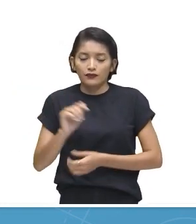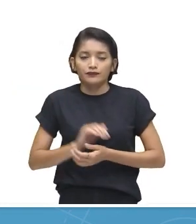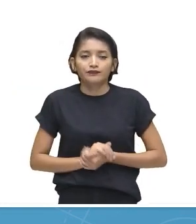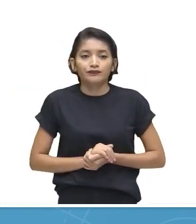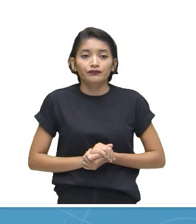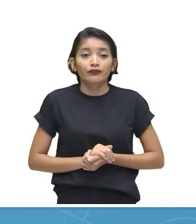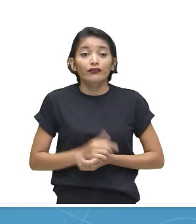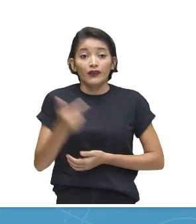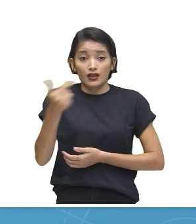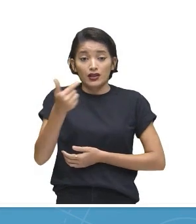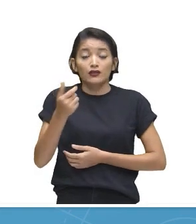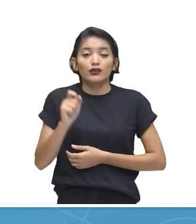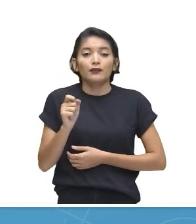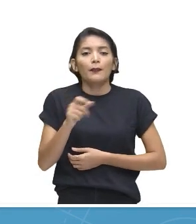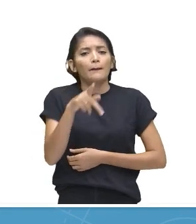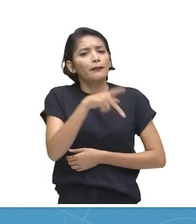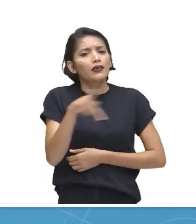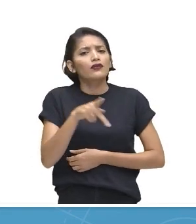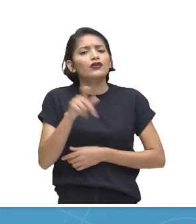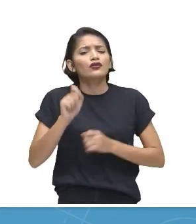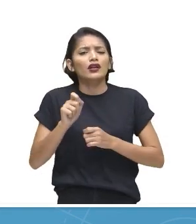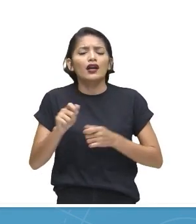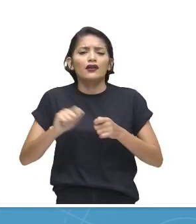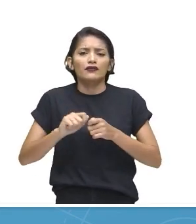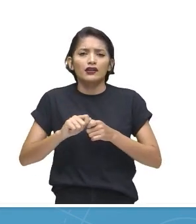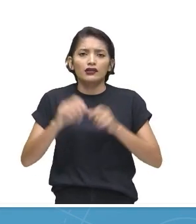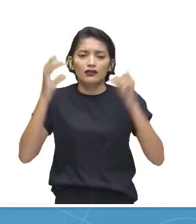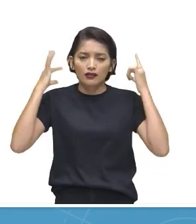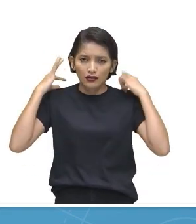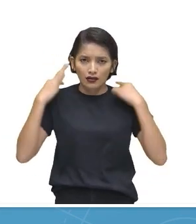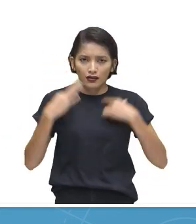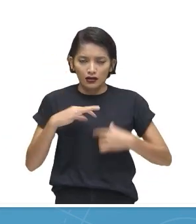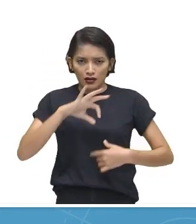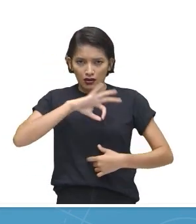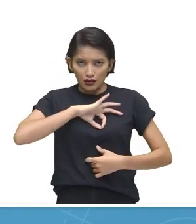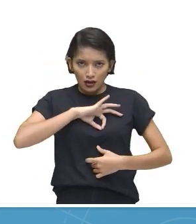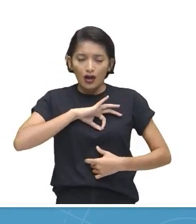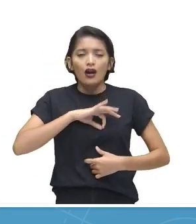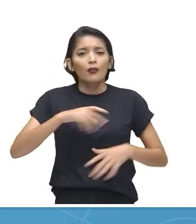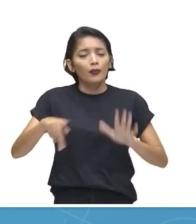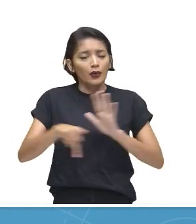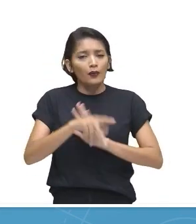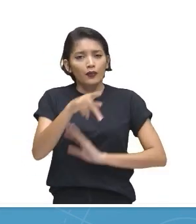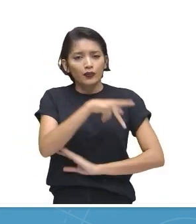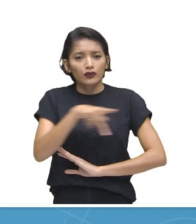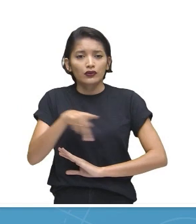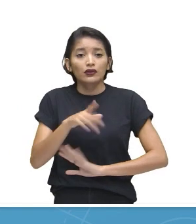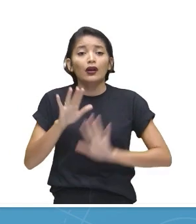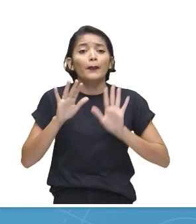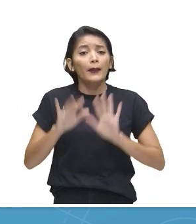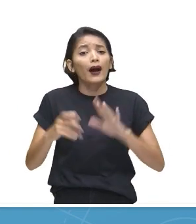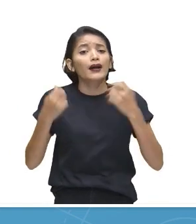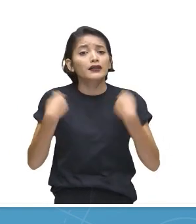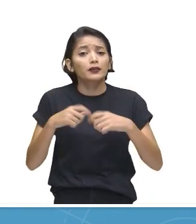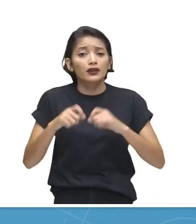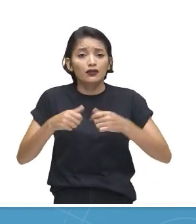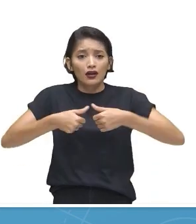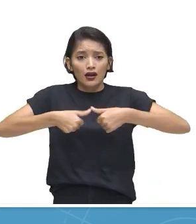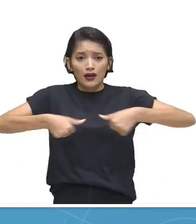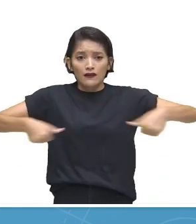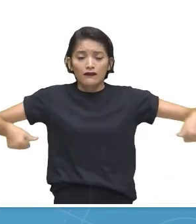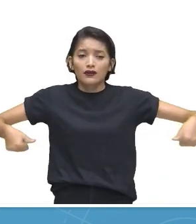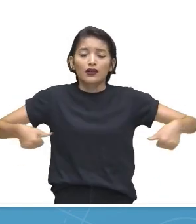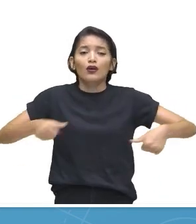2, uma professora quer fazer alças de medalhas para seus alunos. Para tanto, precisa de fita